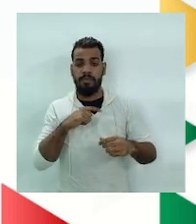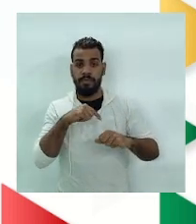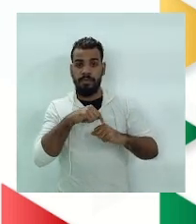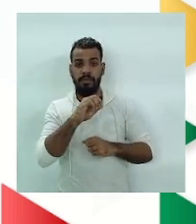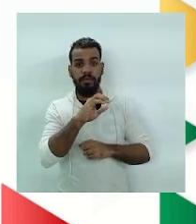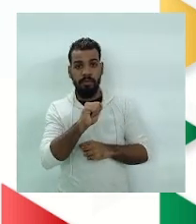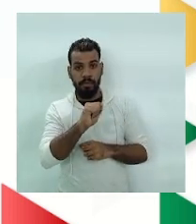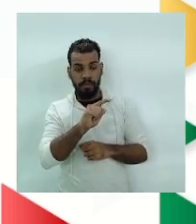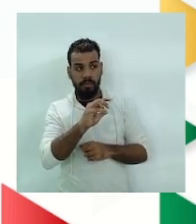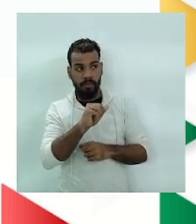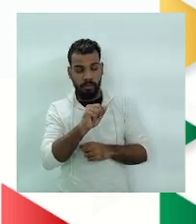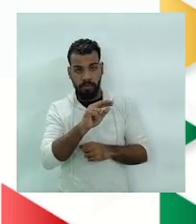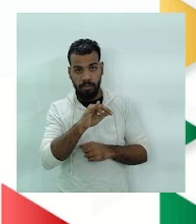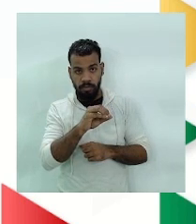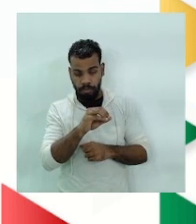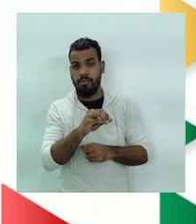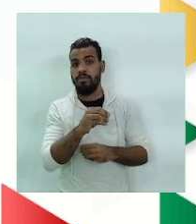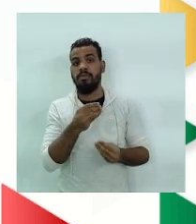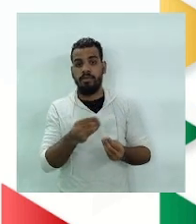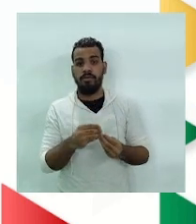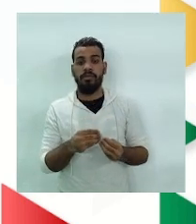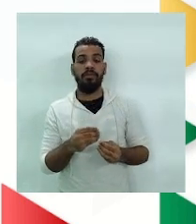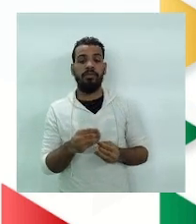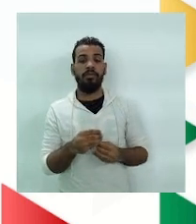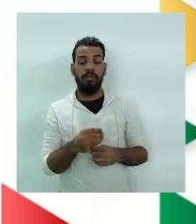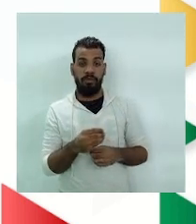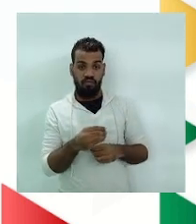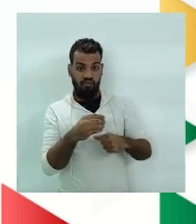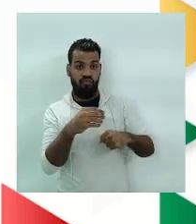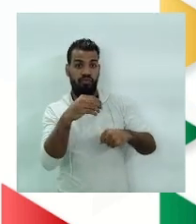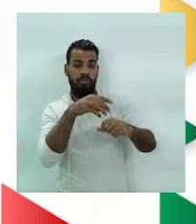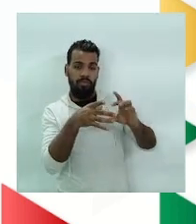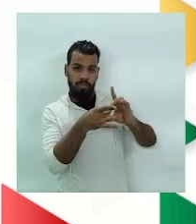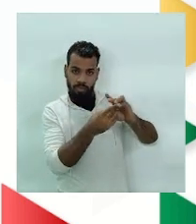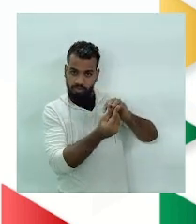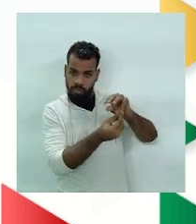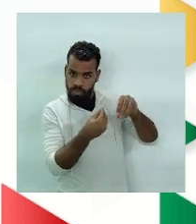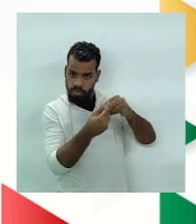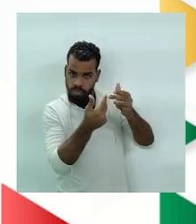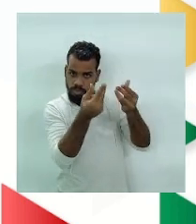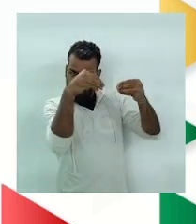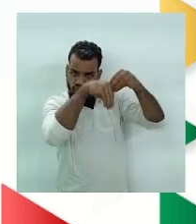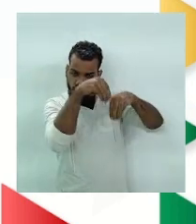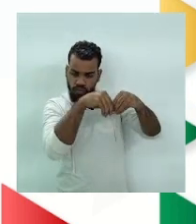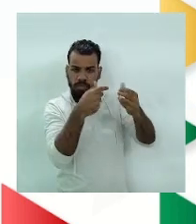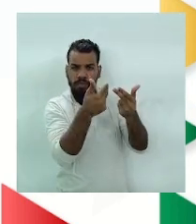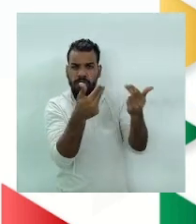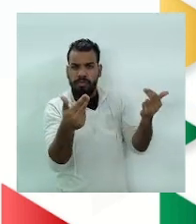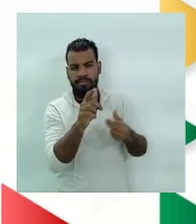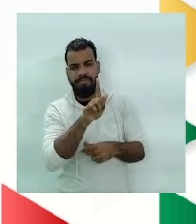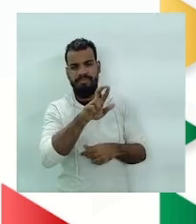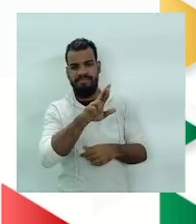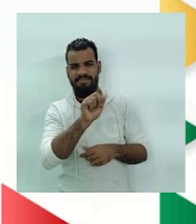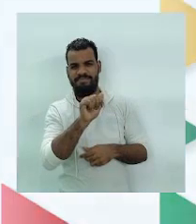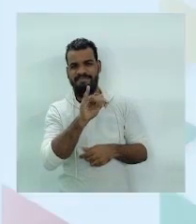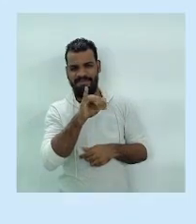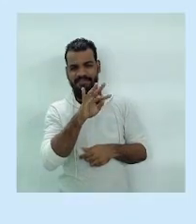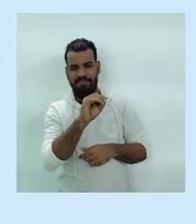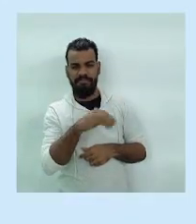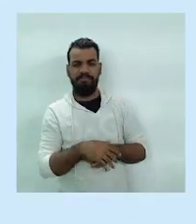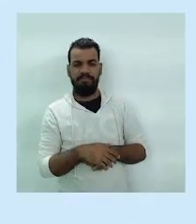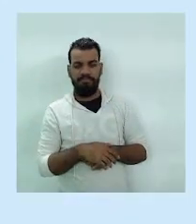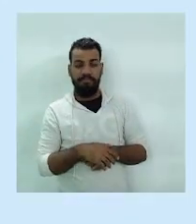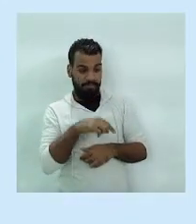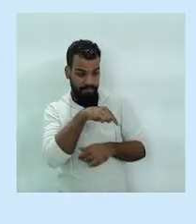calcário. A rocha heterogênea é constituída por vários tipos de minerais. Exemplo, o granito. Se uma rocha